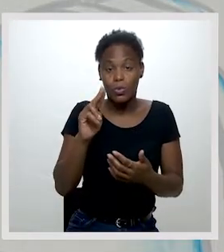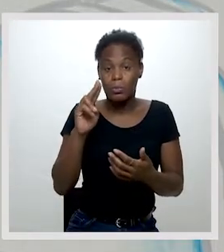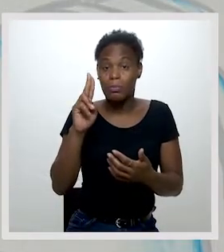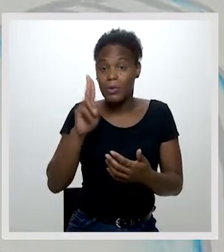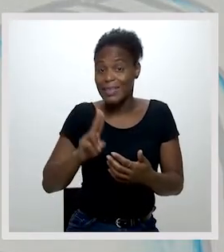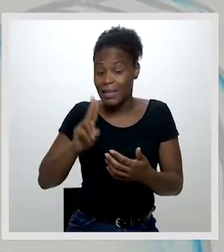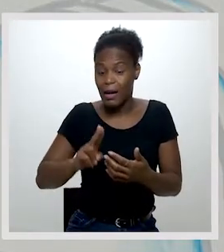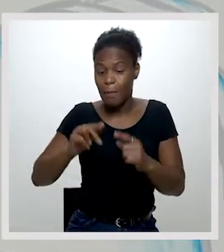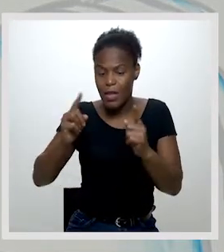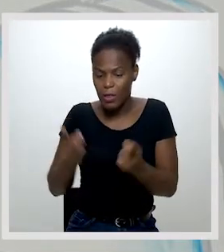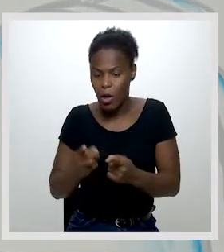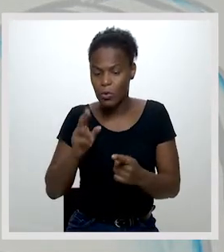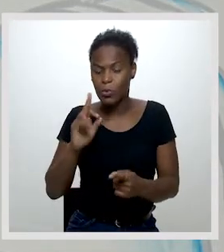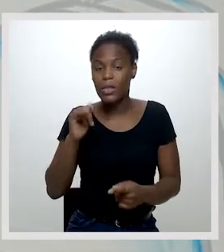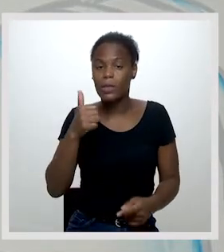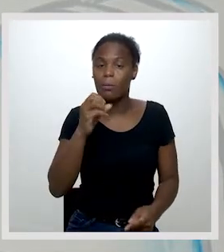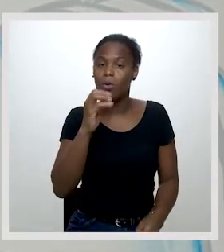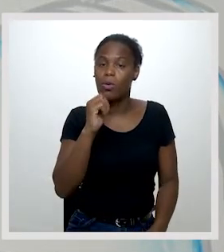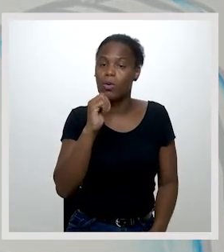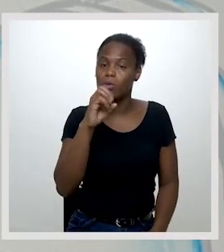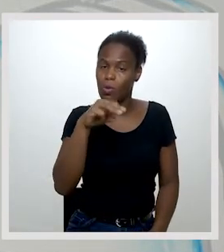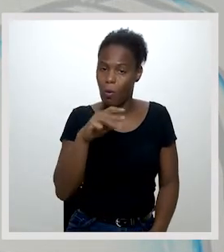de um RNA mensageiro,